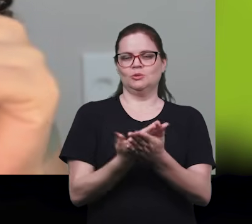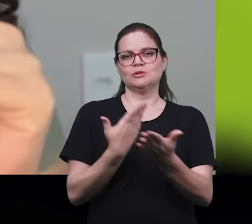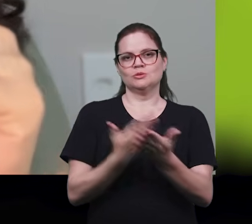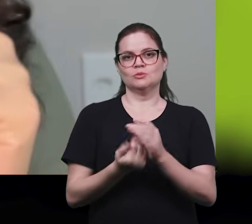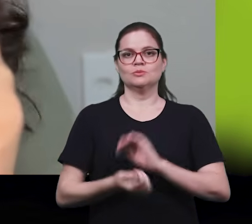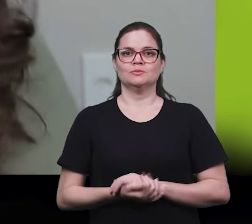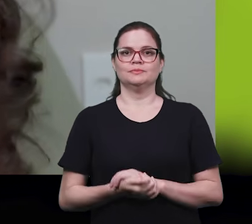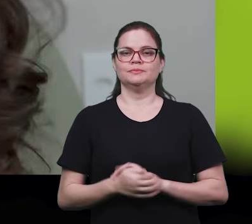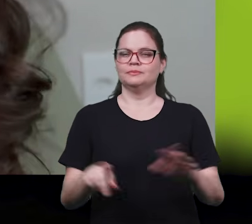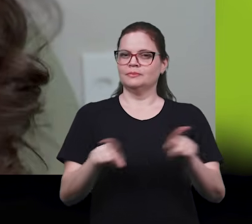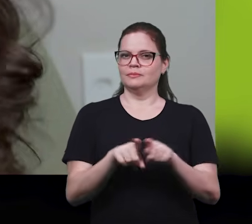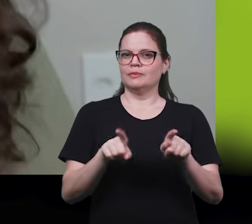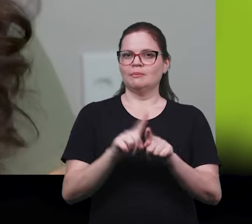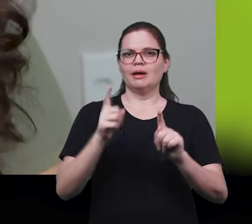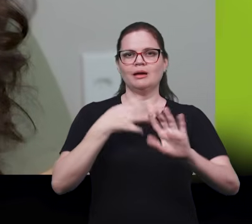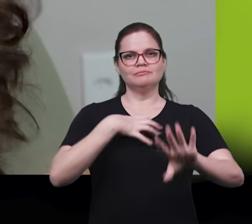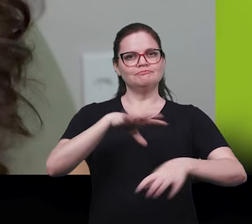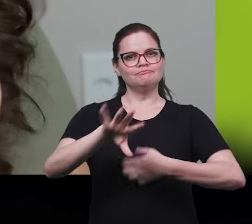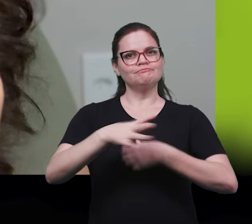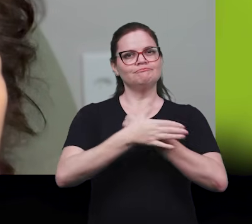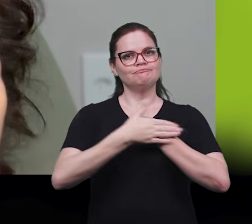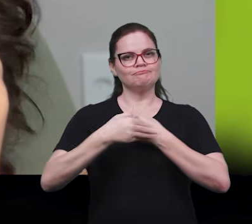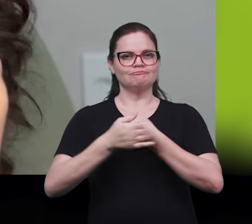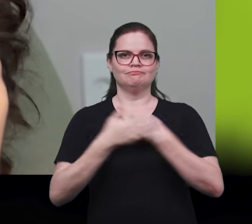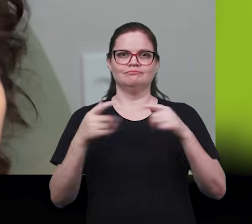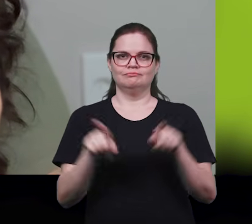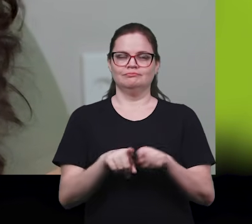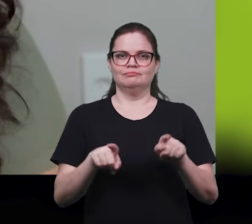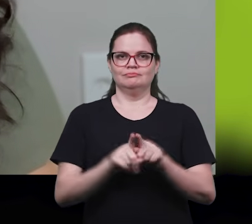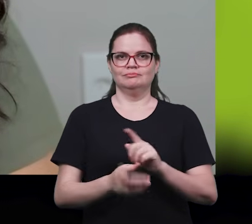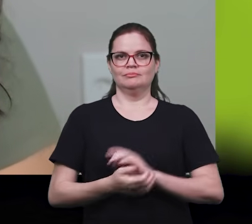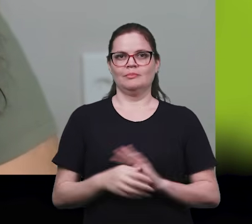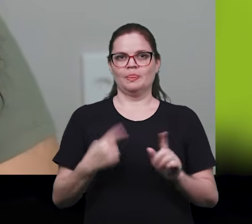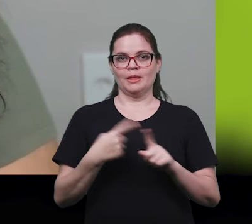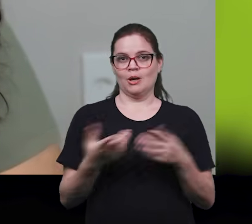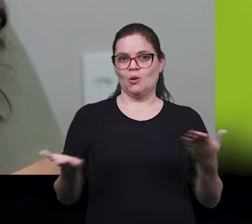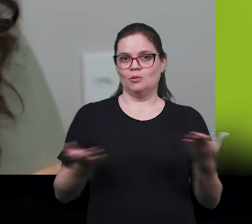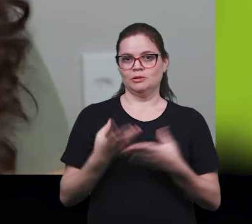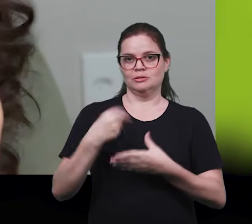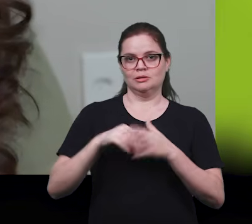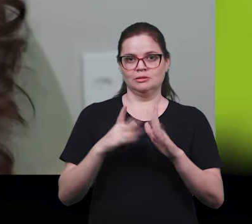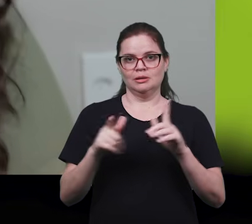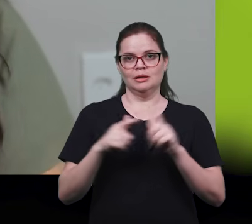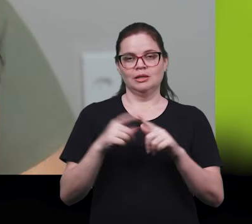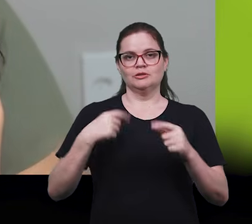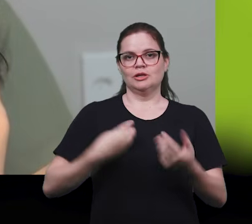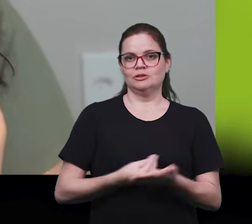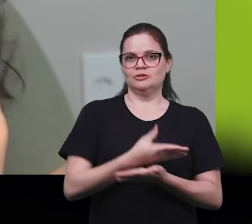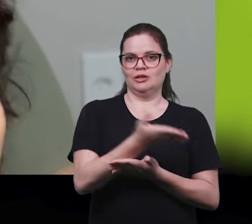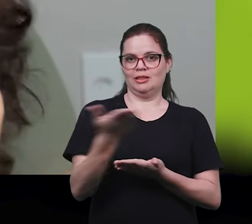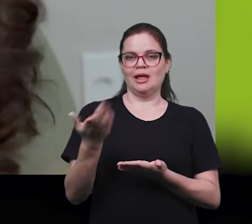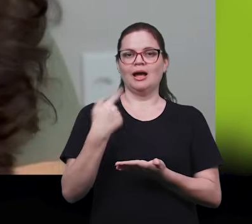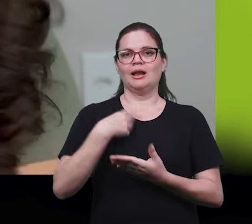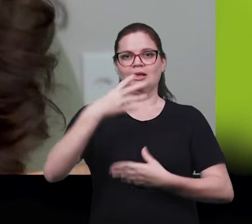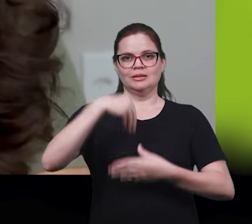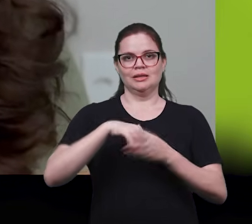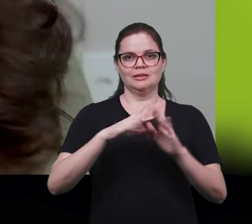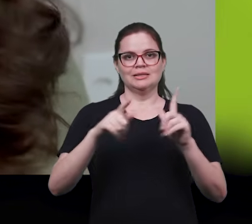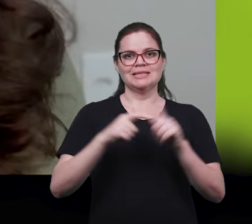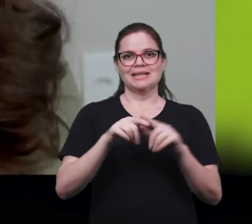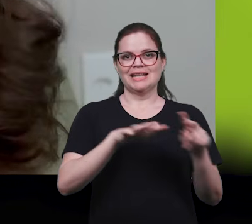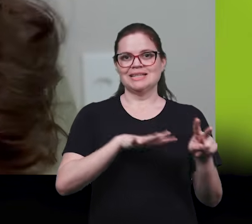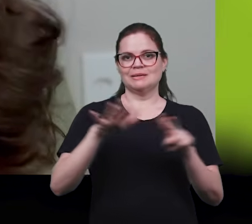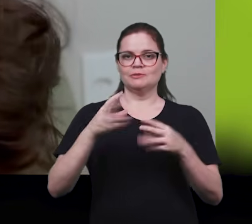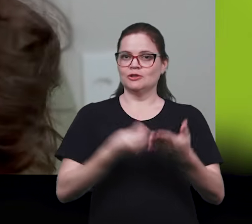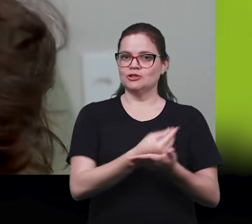também algo afetivo, tanto que hoje na nossa igreja nós entregamos as revistinhas semanalmente e o objetivo